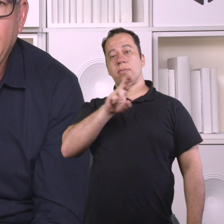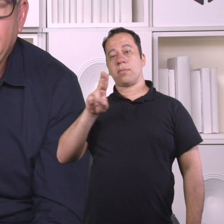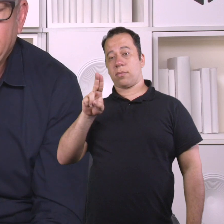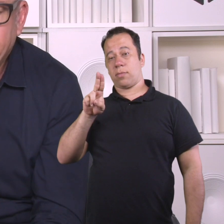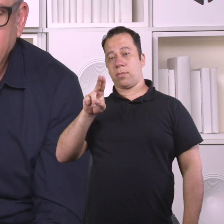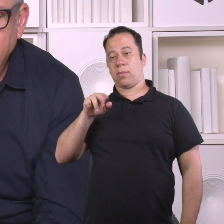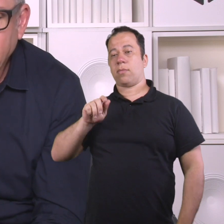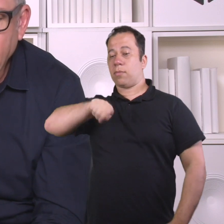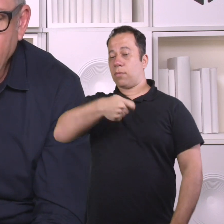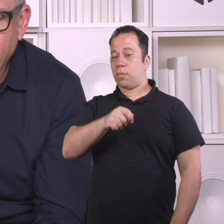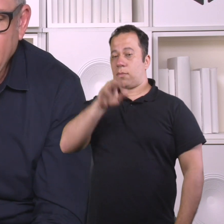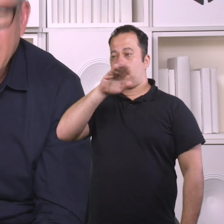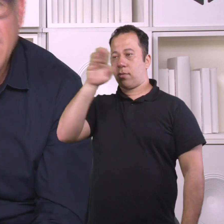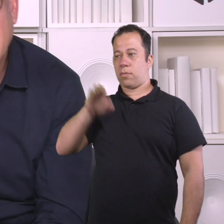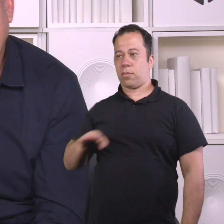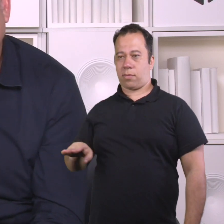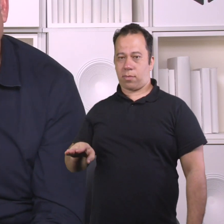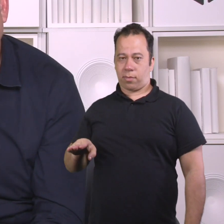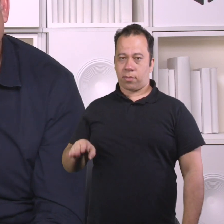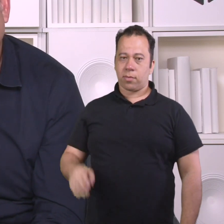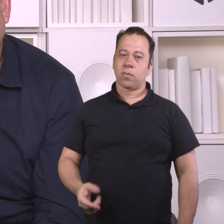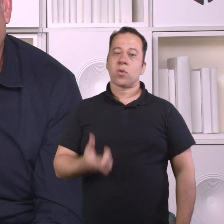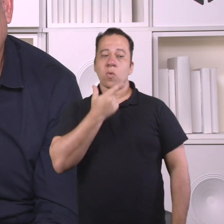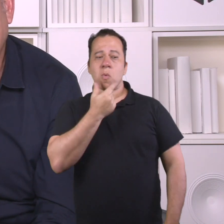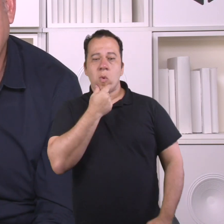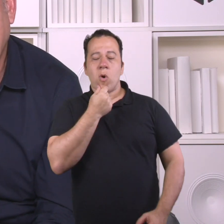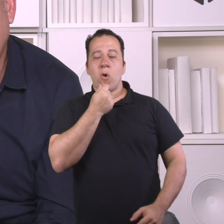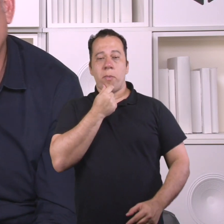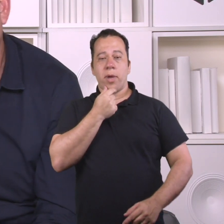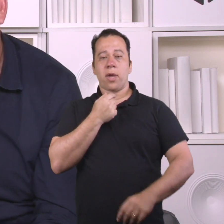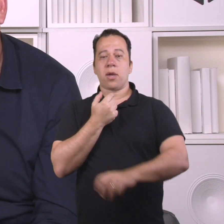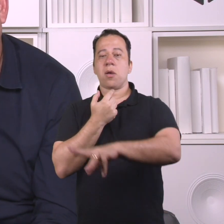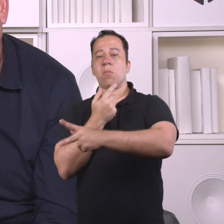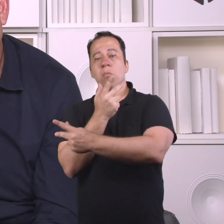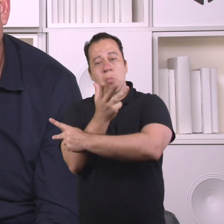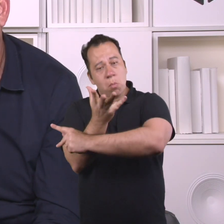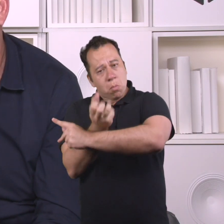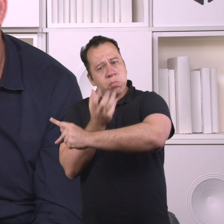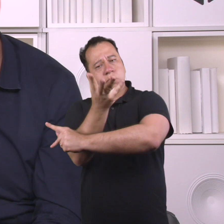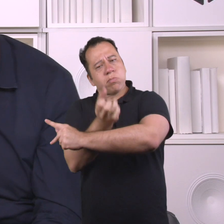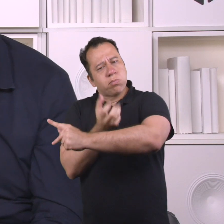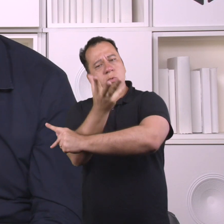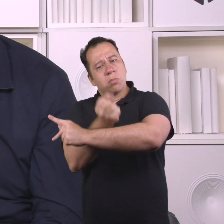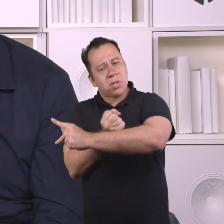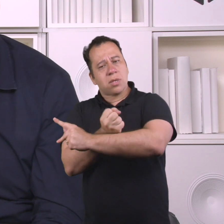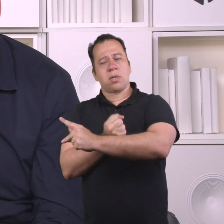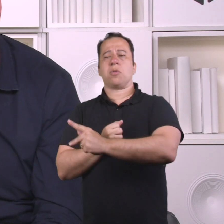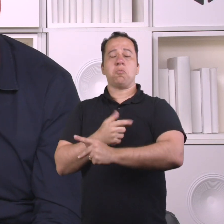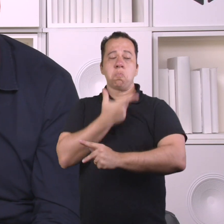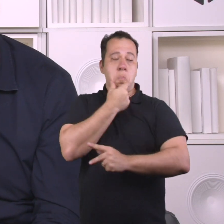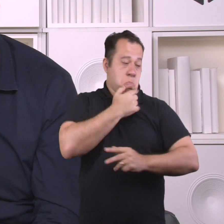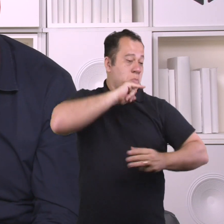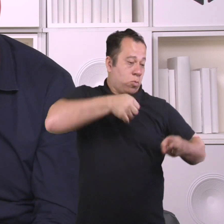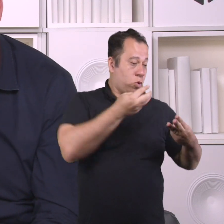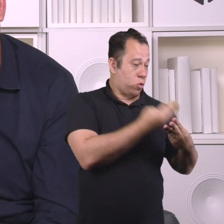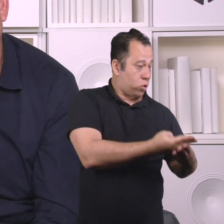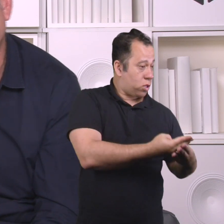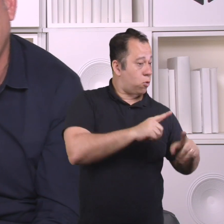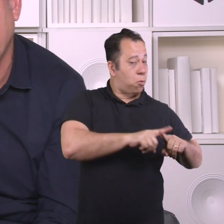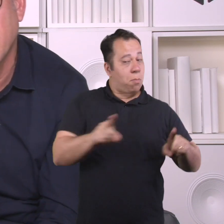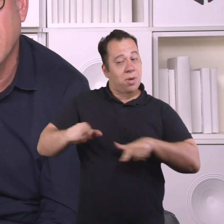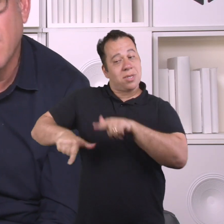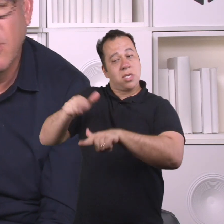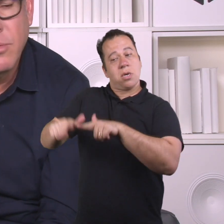que fazia esse serviço, ele trabalhava para Roma, ele era judeu, mas ele trabalhava para Roma, para os romanos, e ele